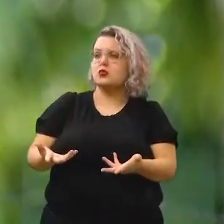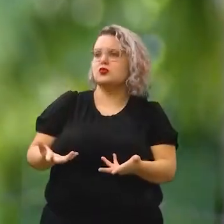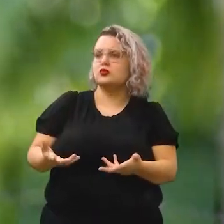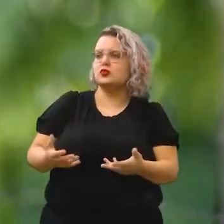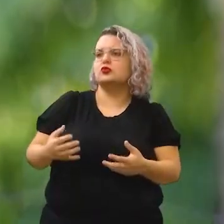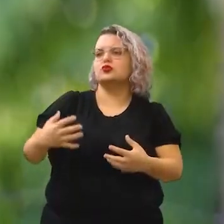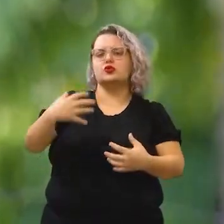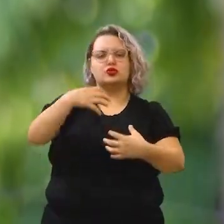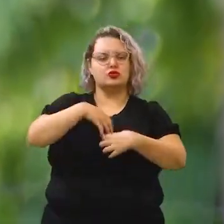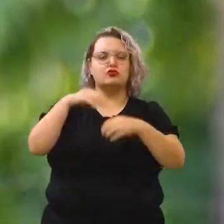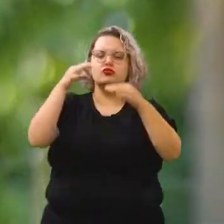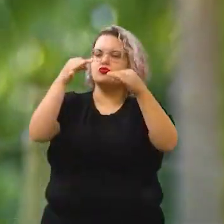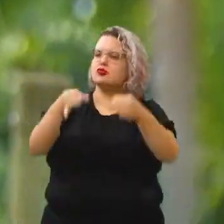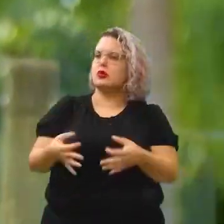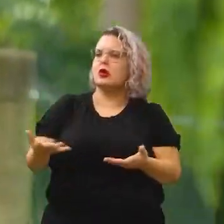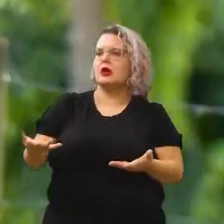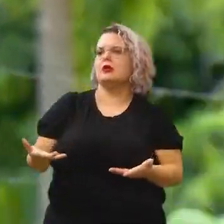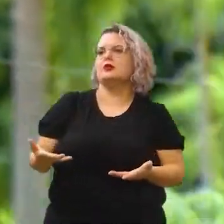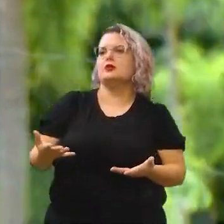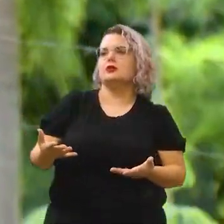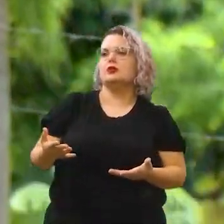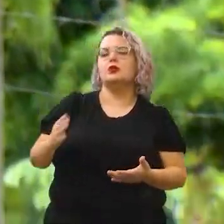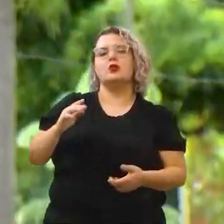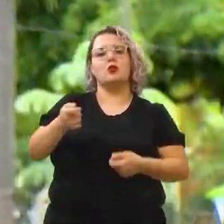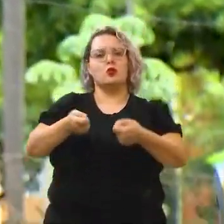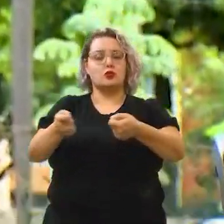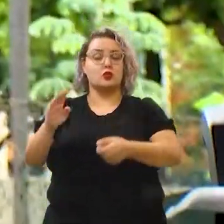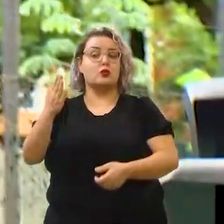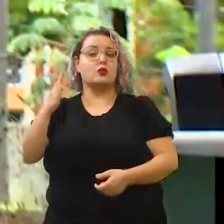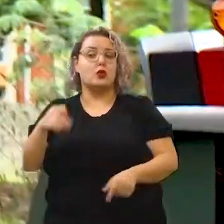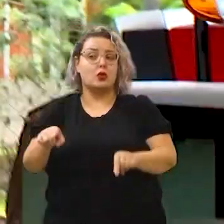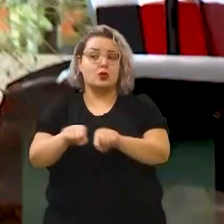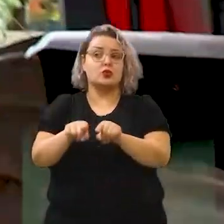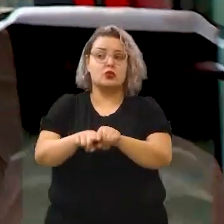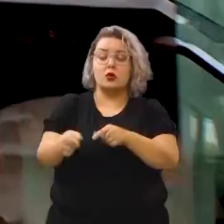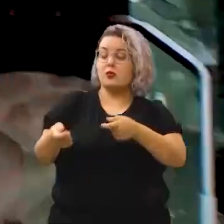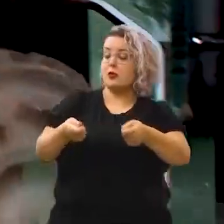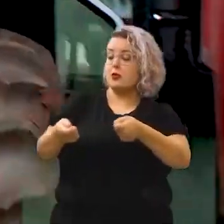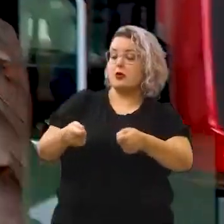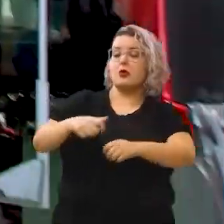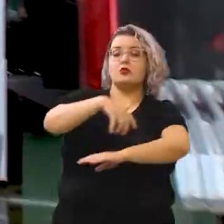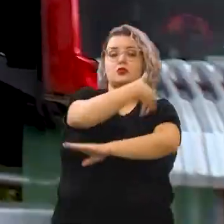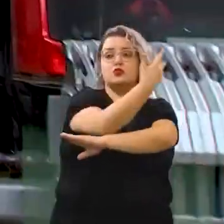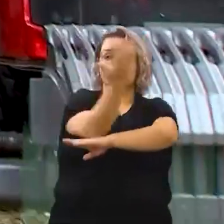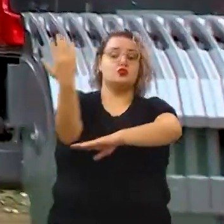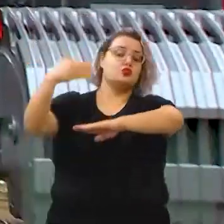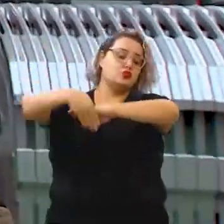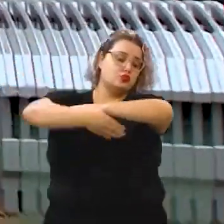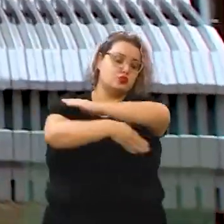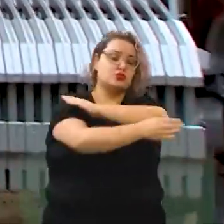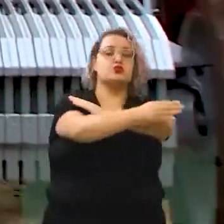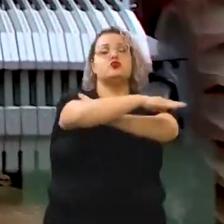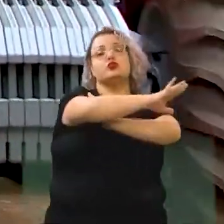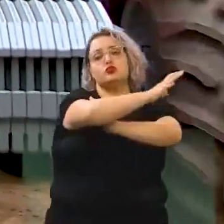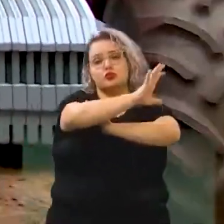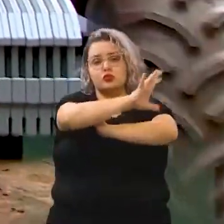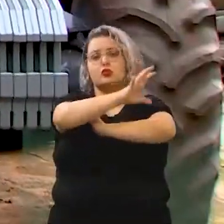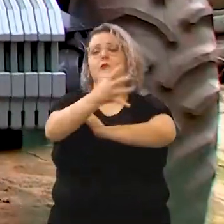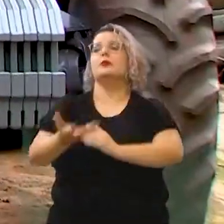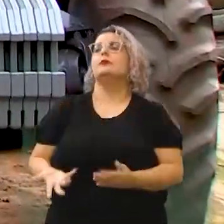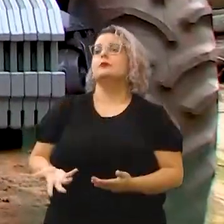de forma ecológica, né? Muito se fala de controle biológico também, você vai controlando de forma ecológica. O manejo